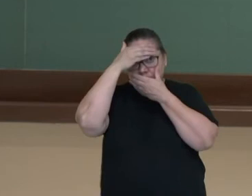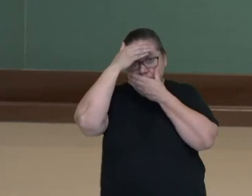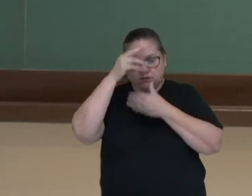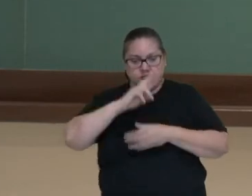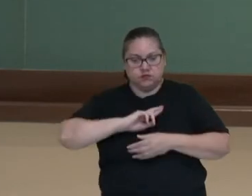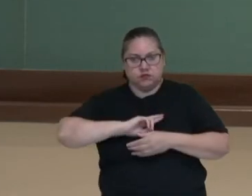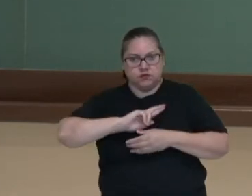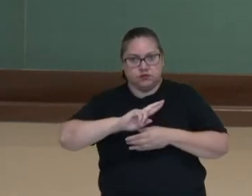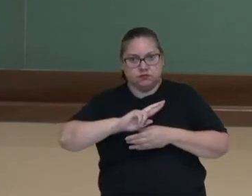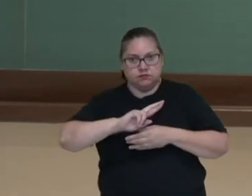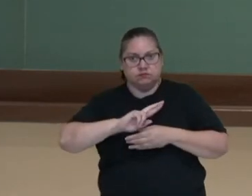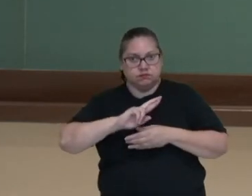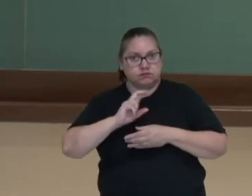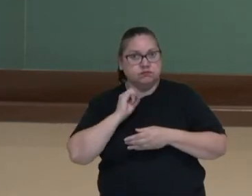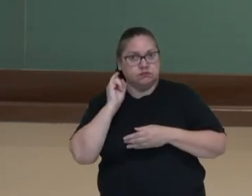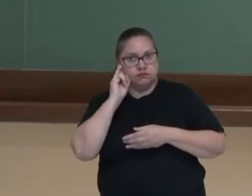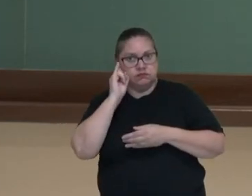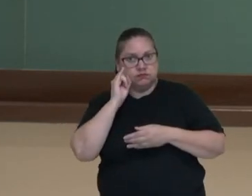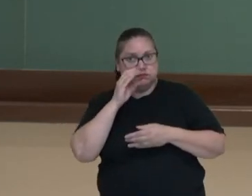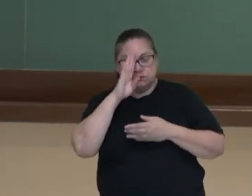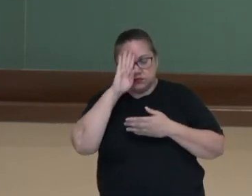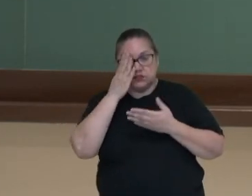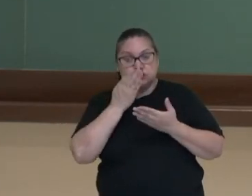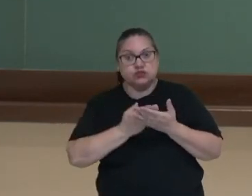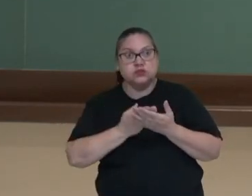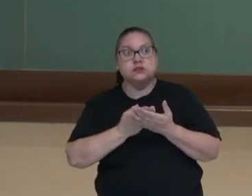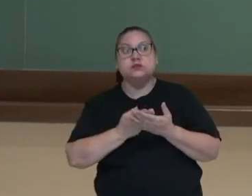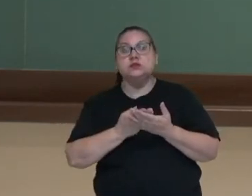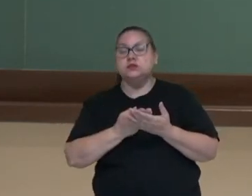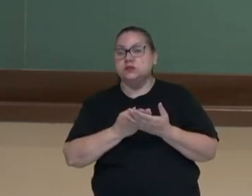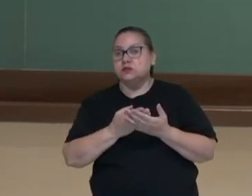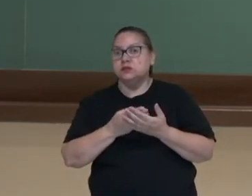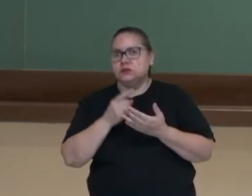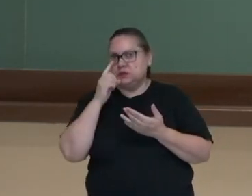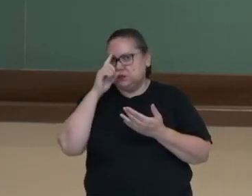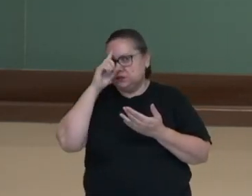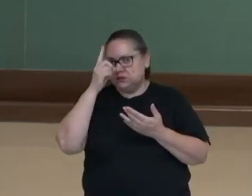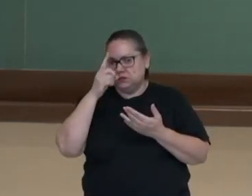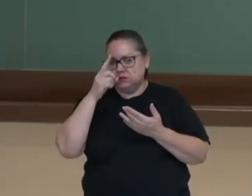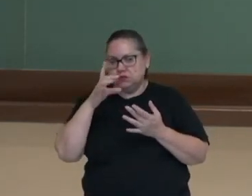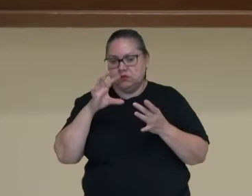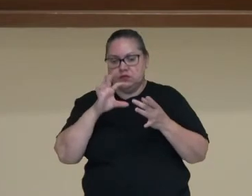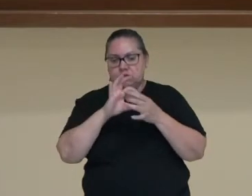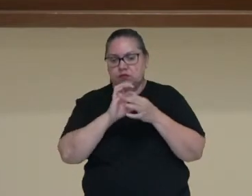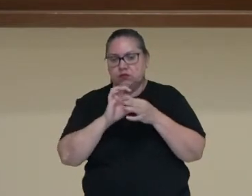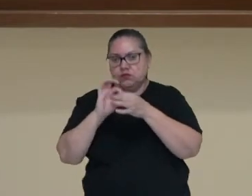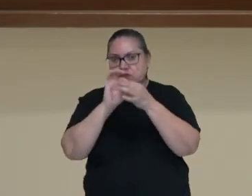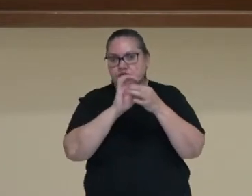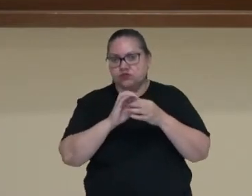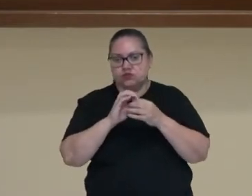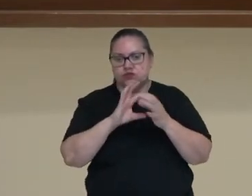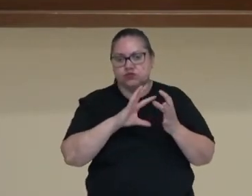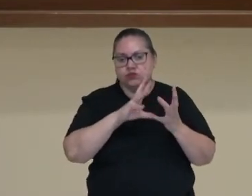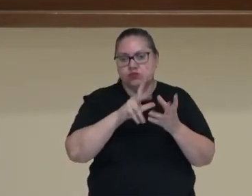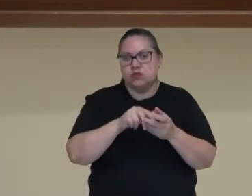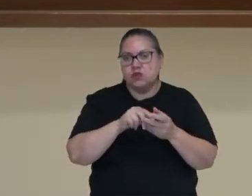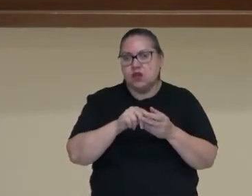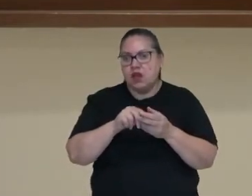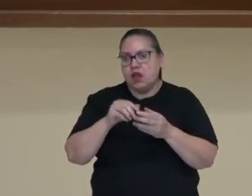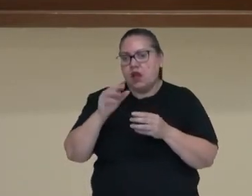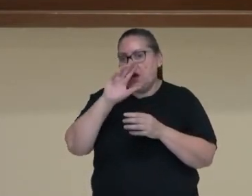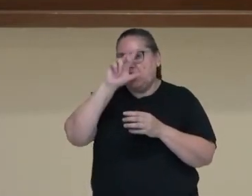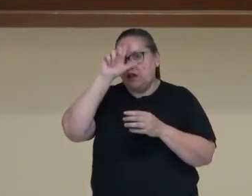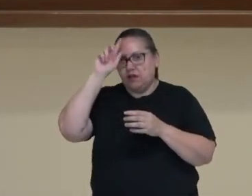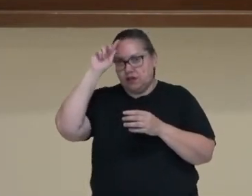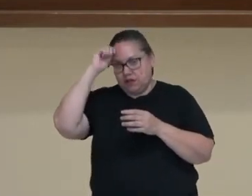islâmica predominante. Acredite, imagine. Nós temos que imaginar que o mundo está conectado, que a África está do lado ali do Oriente Médio,